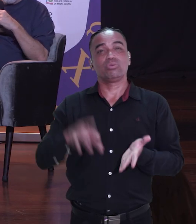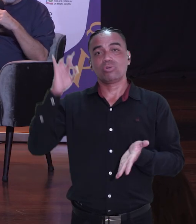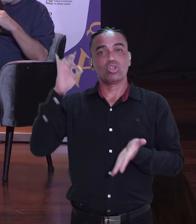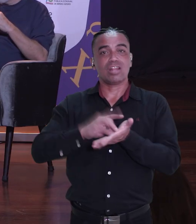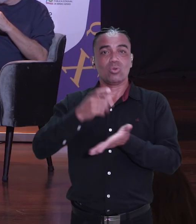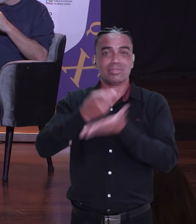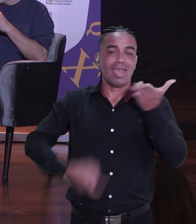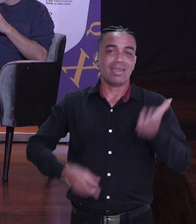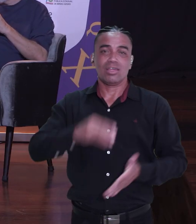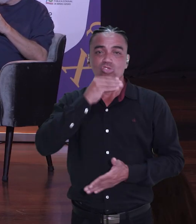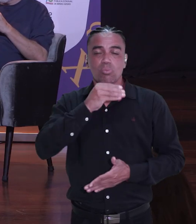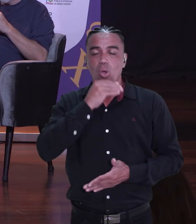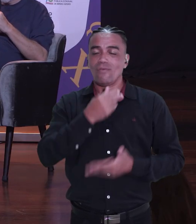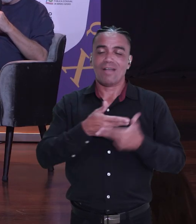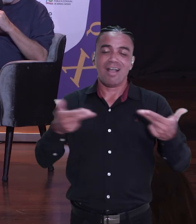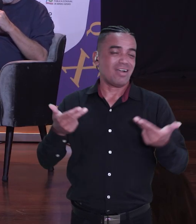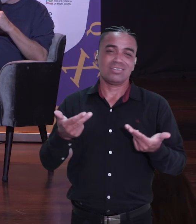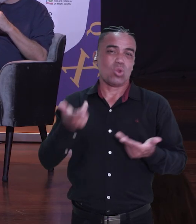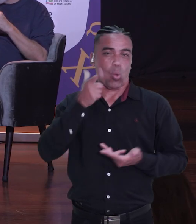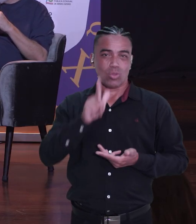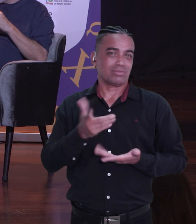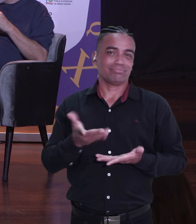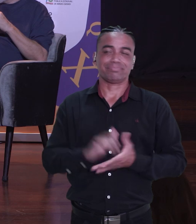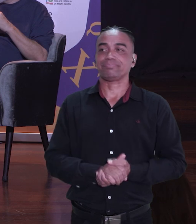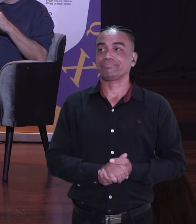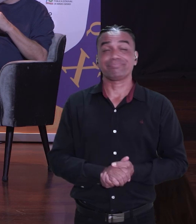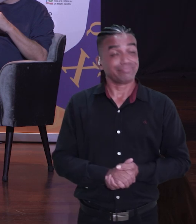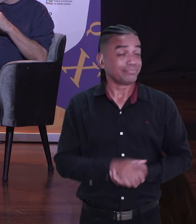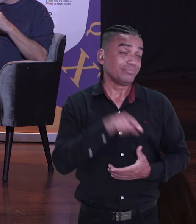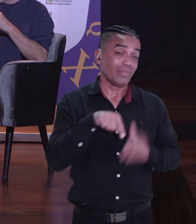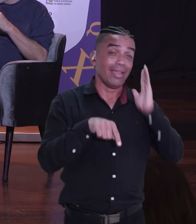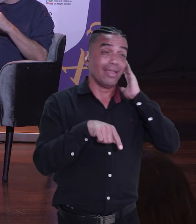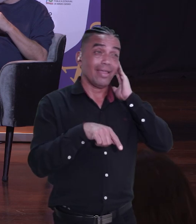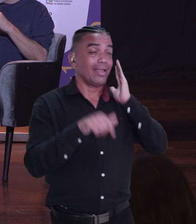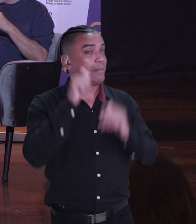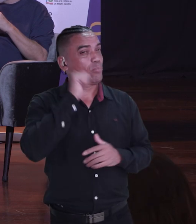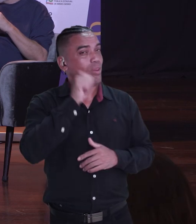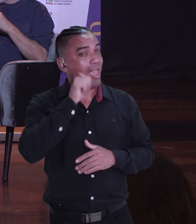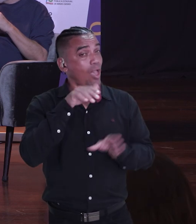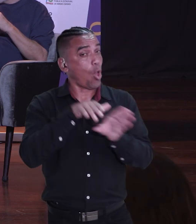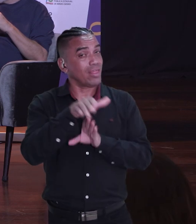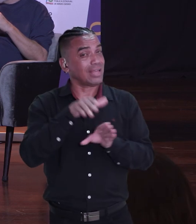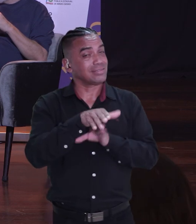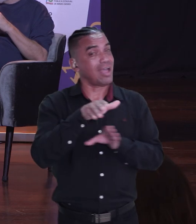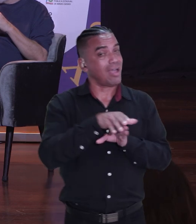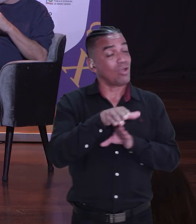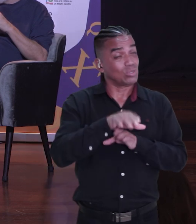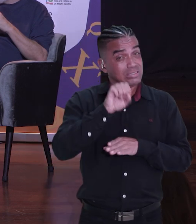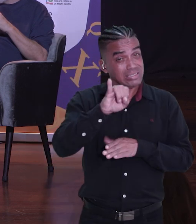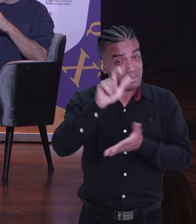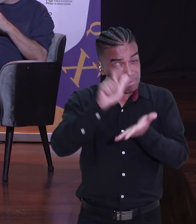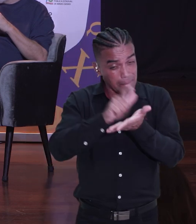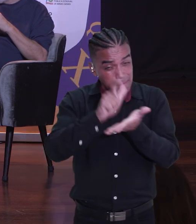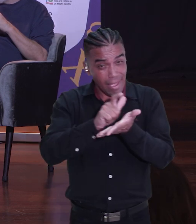Drummond e de tantos contemporâneos que ele fosse. Mas aí, nesse caso aí, foi a mulher dele foi mal orientada, né? Porque se